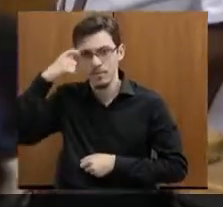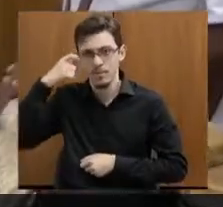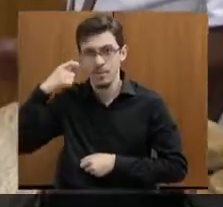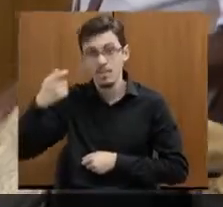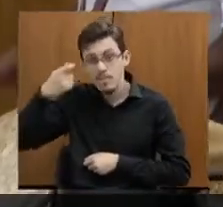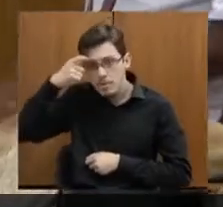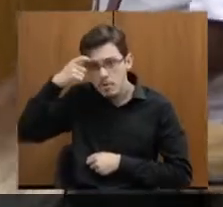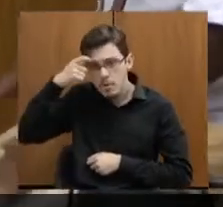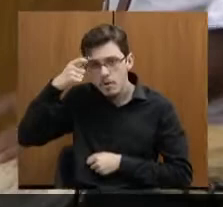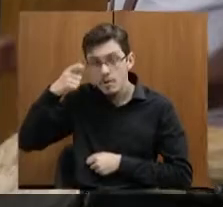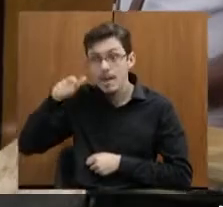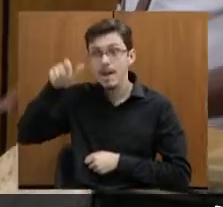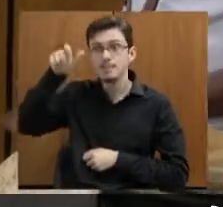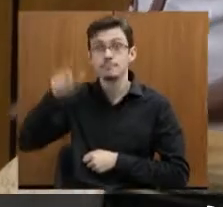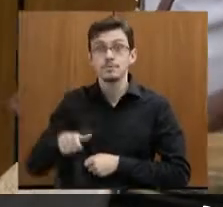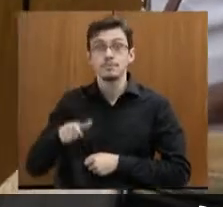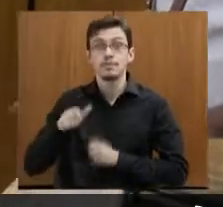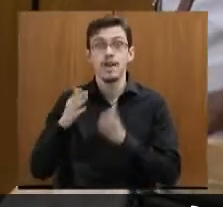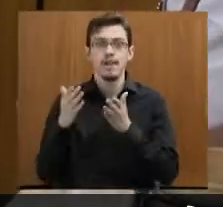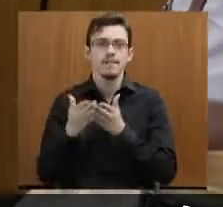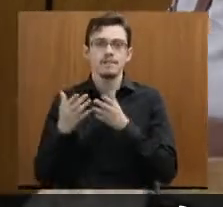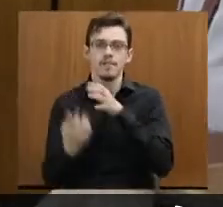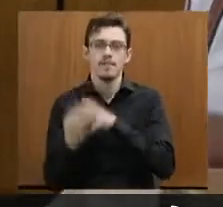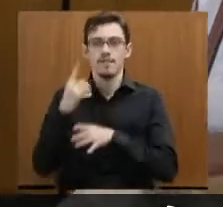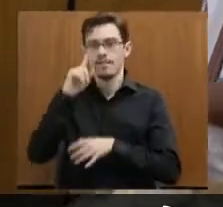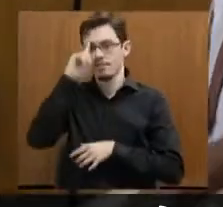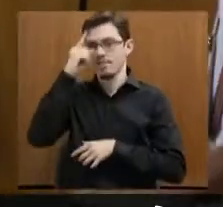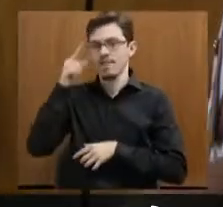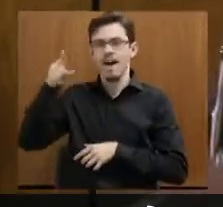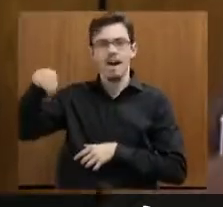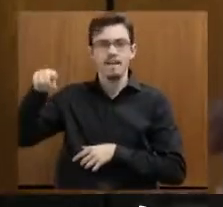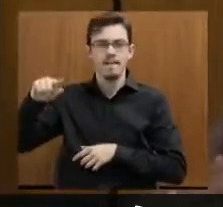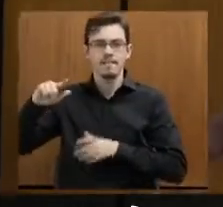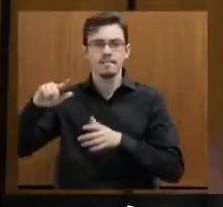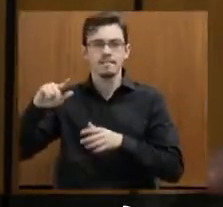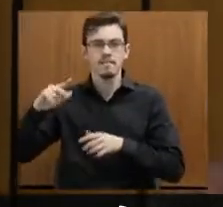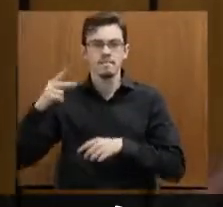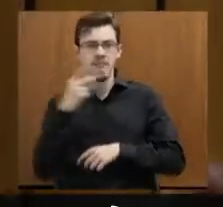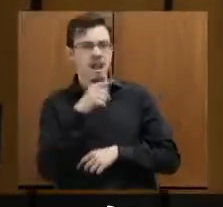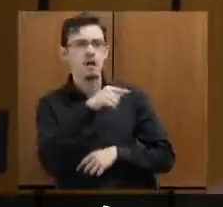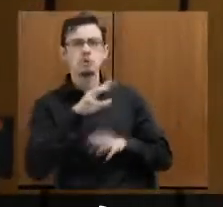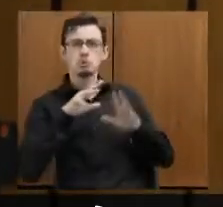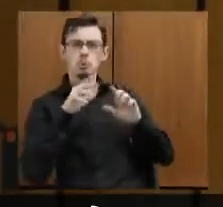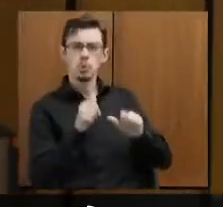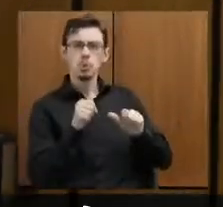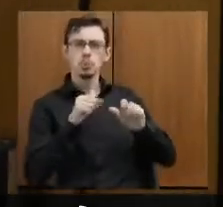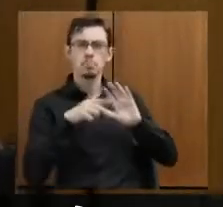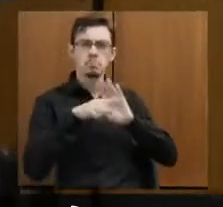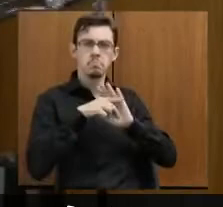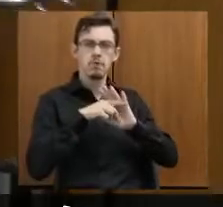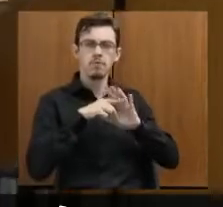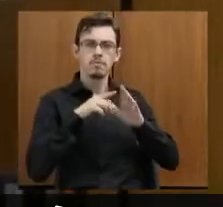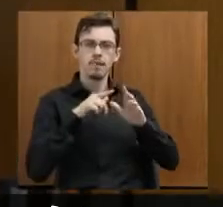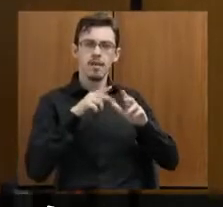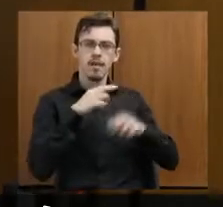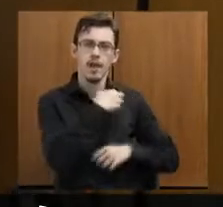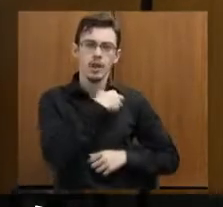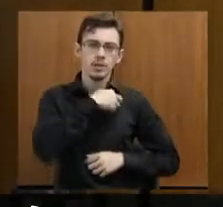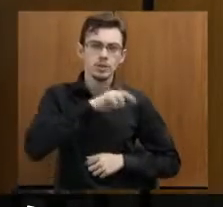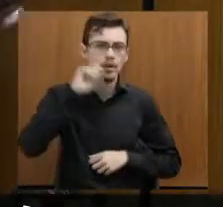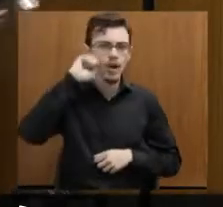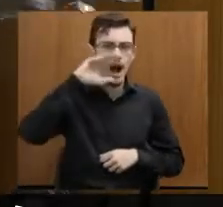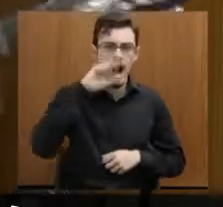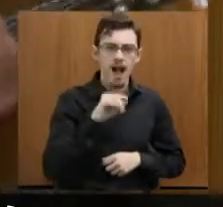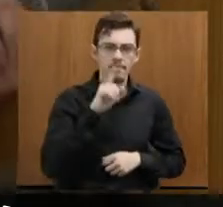demônio foram os cristãos e eles querem colocar para a gente tudo dia depreciativos e a gente